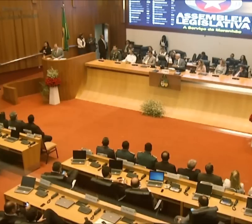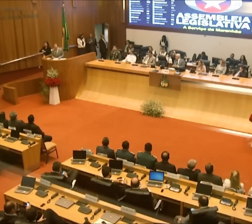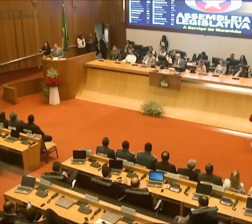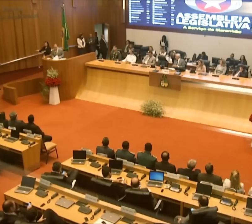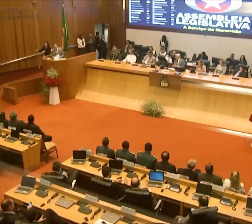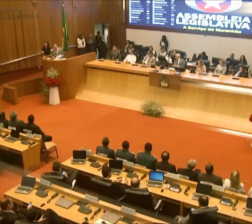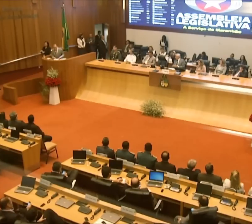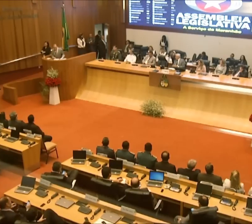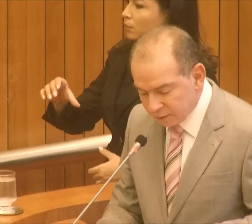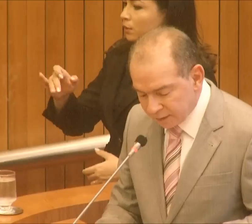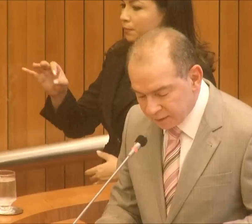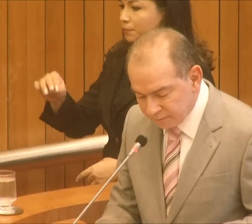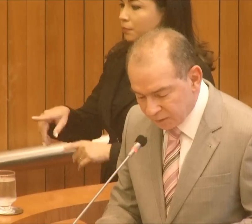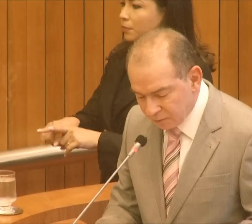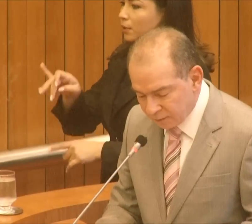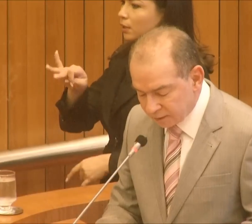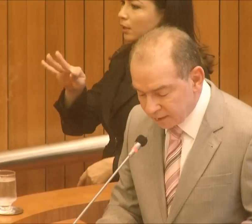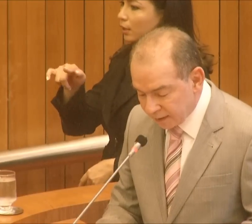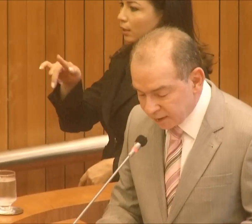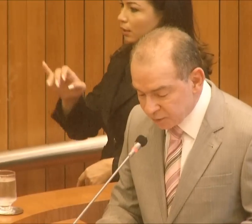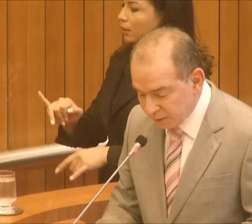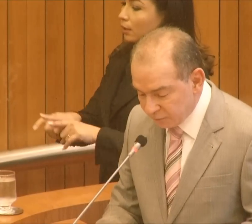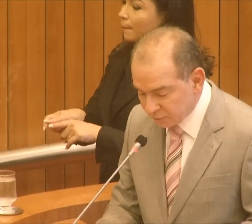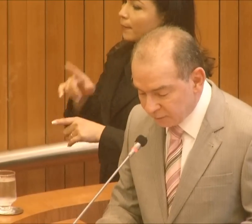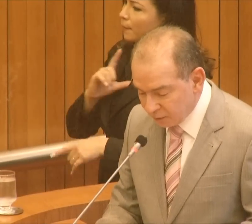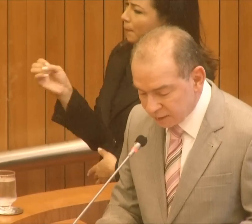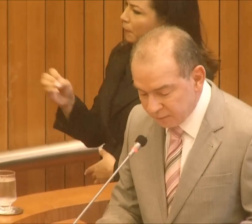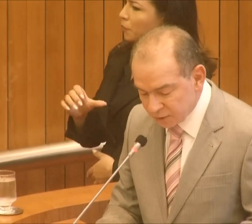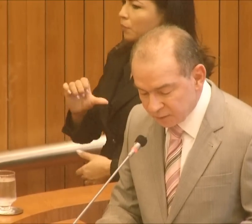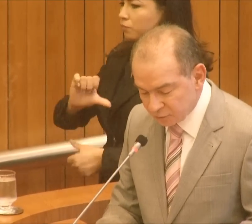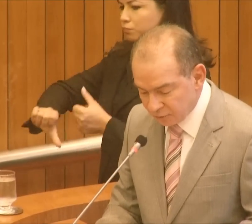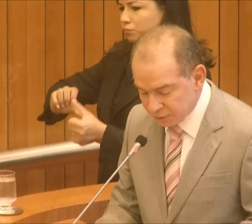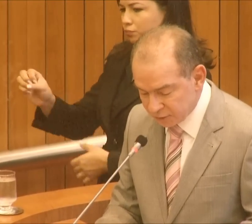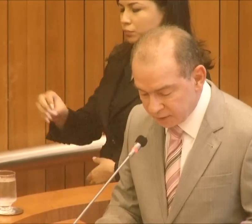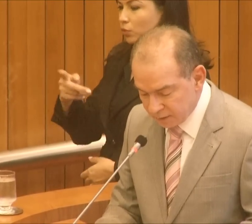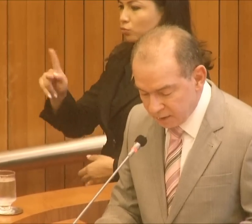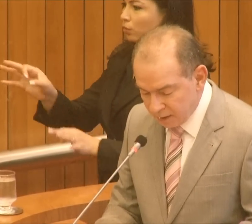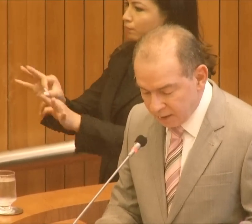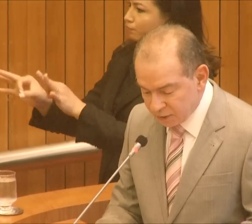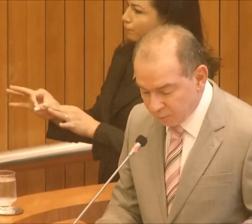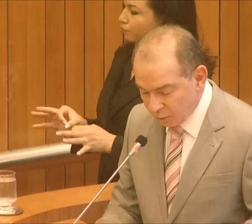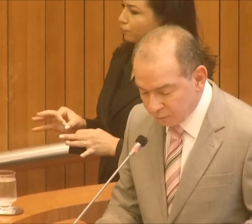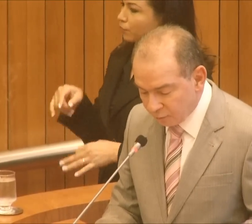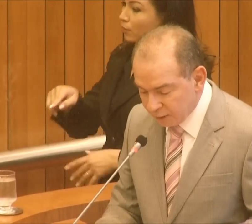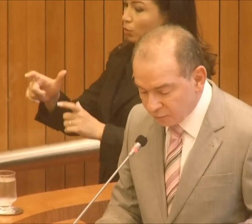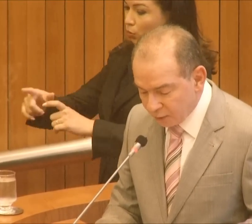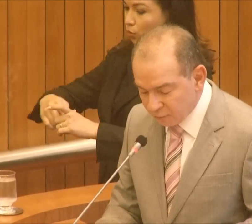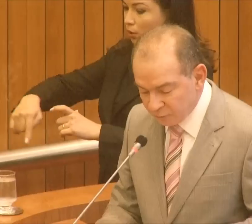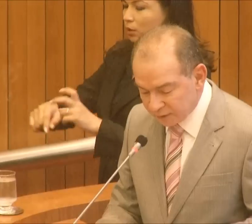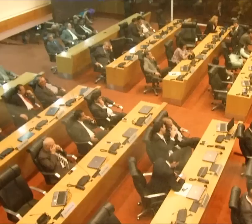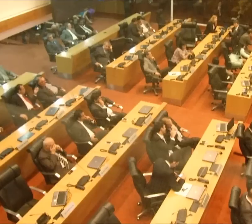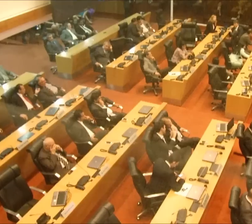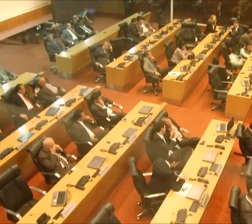da produção agropecuária. Entre outras coisas, a governadora destacou os resultados alcançados em sua gestão em diferentes